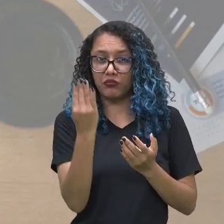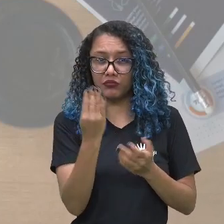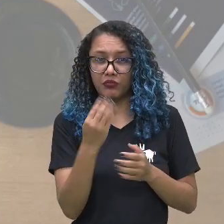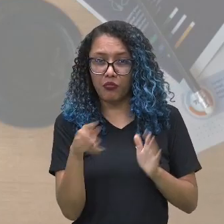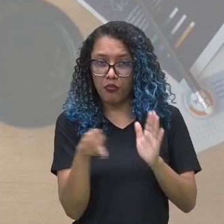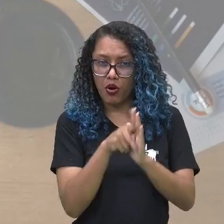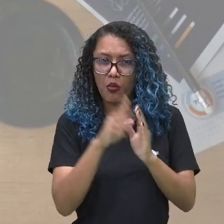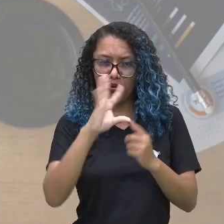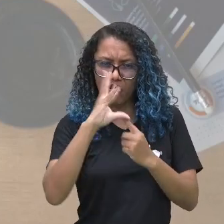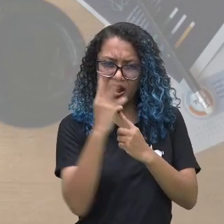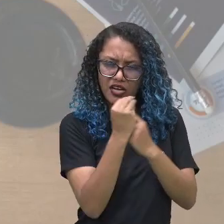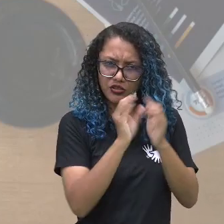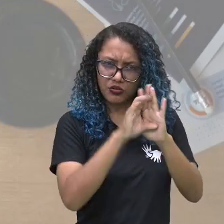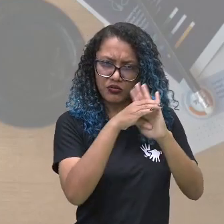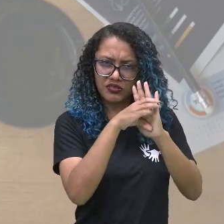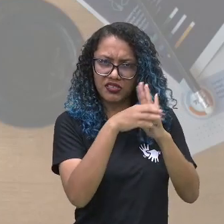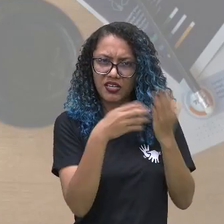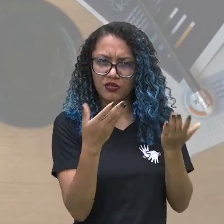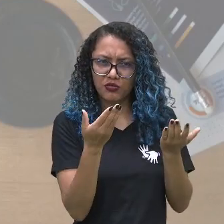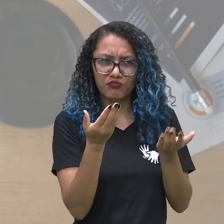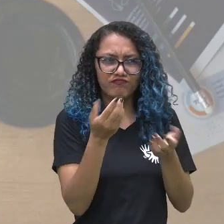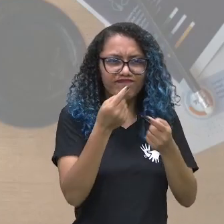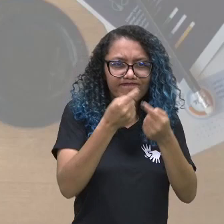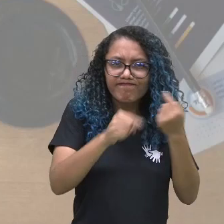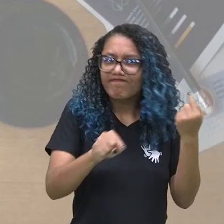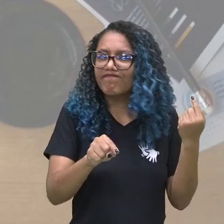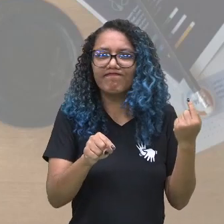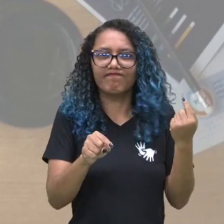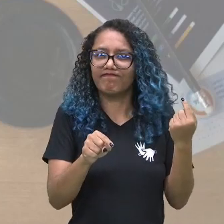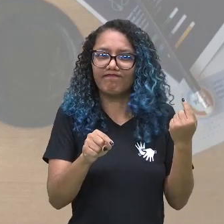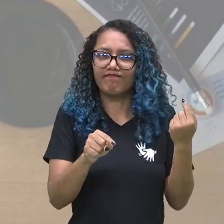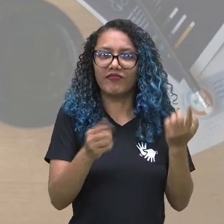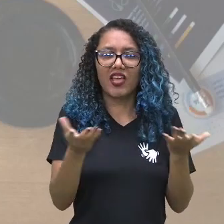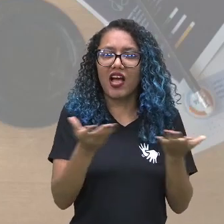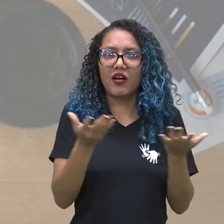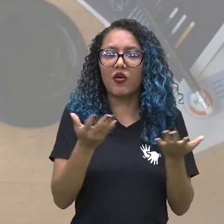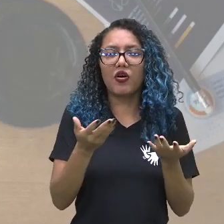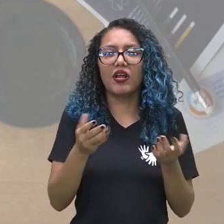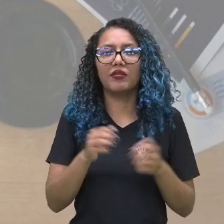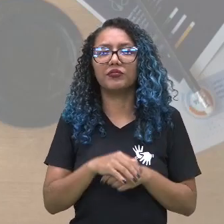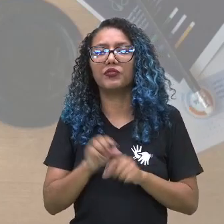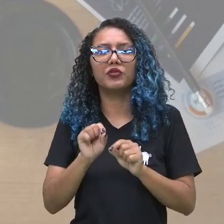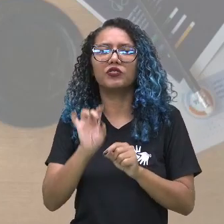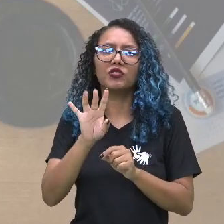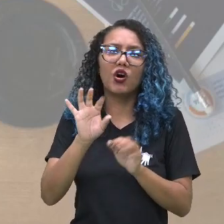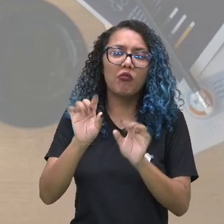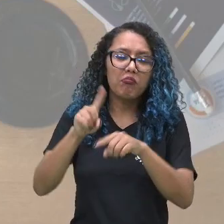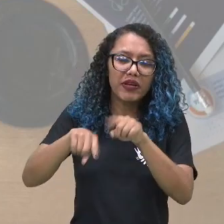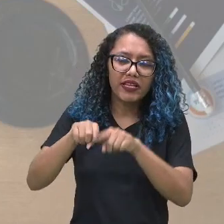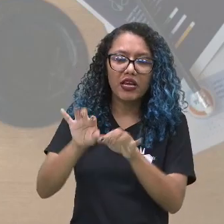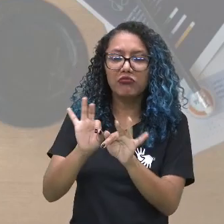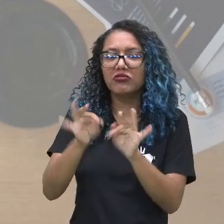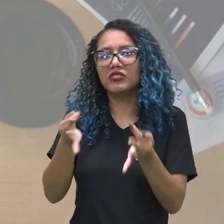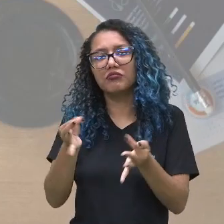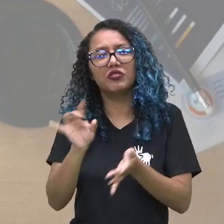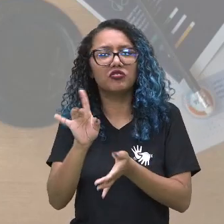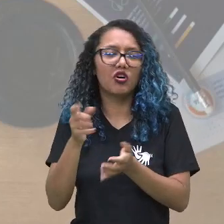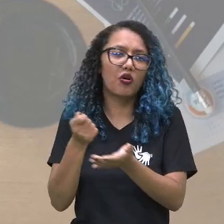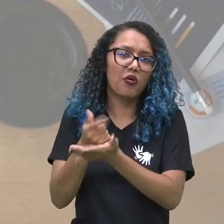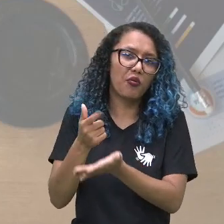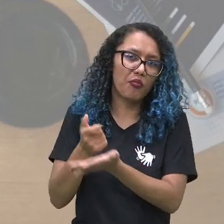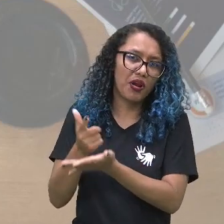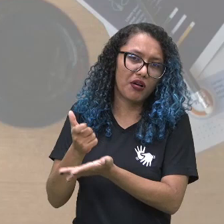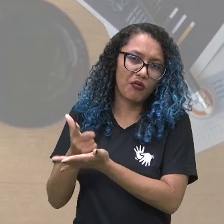do conhecimento, da livre expressão e do conhecimento, e vira apenas um objeto, né, de consumo que